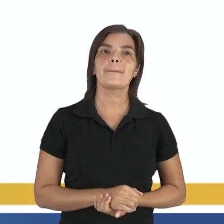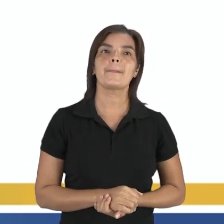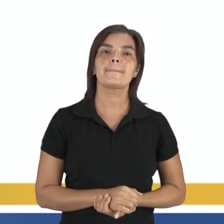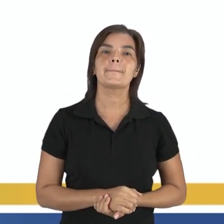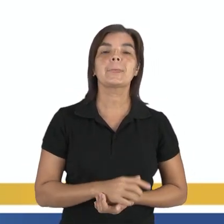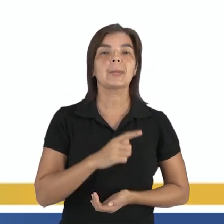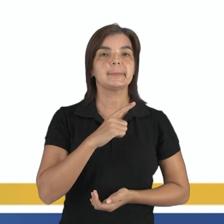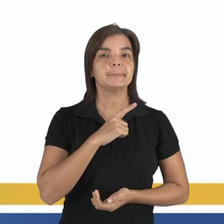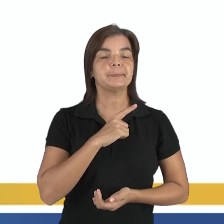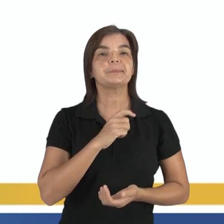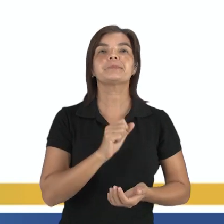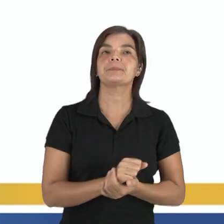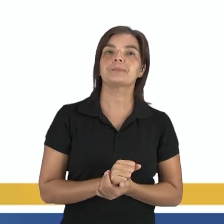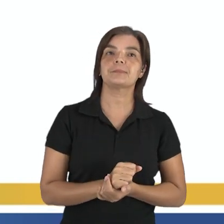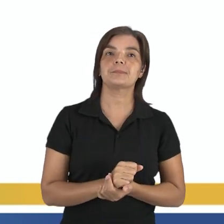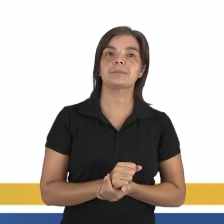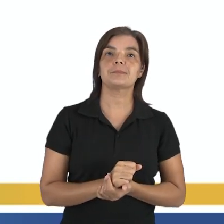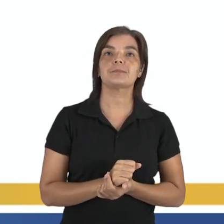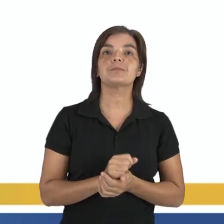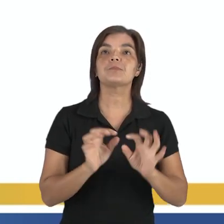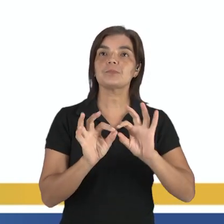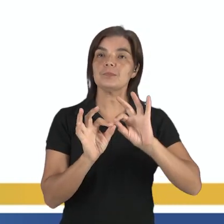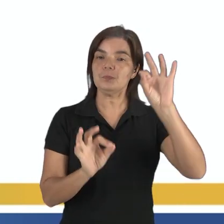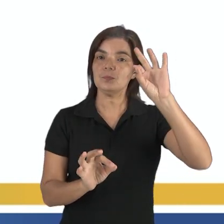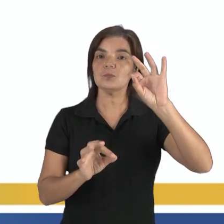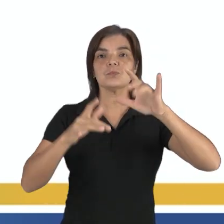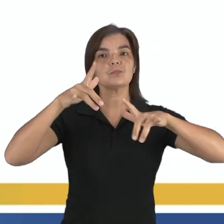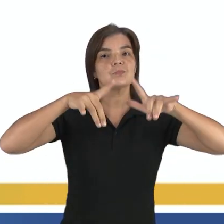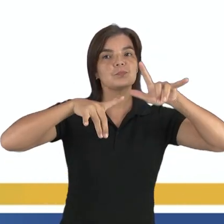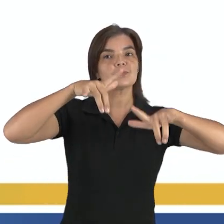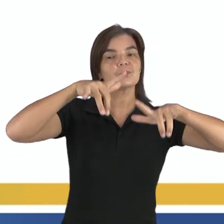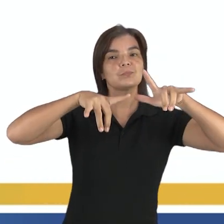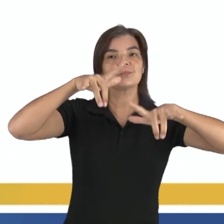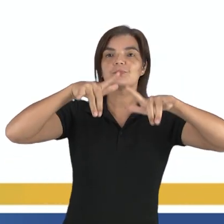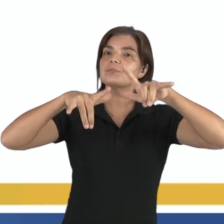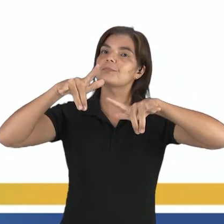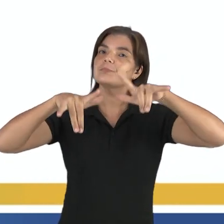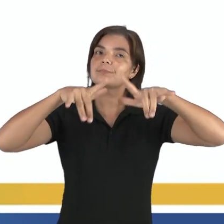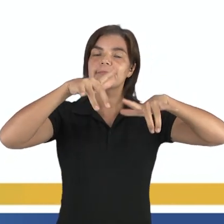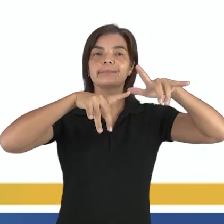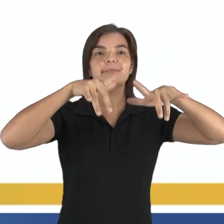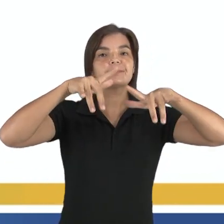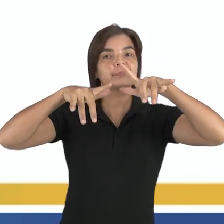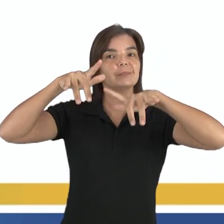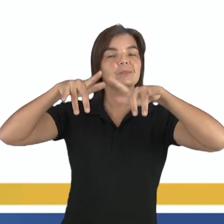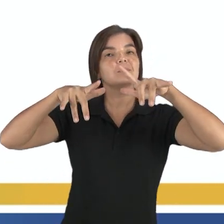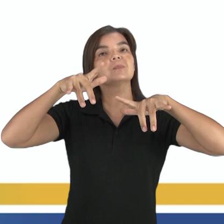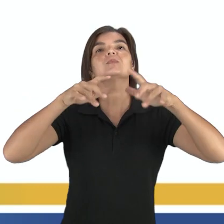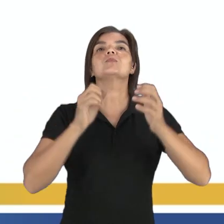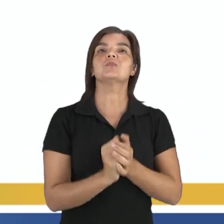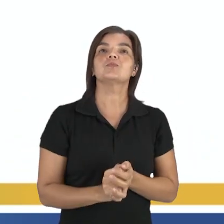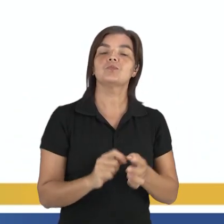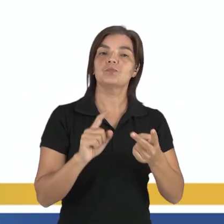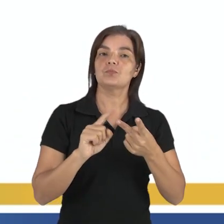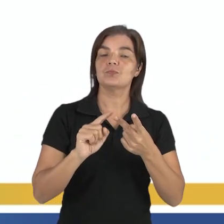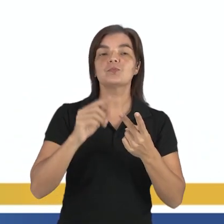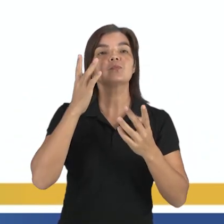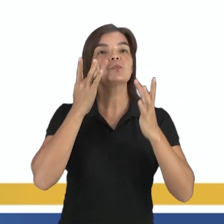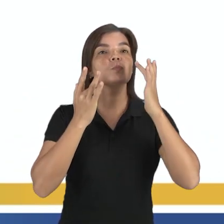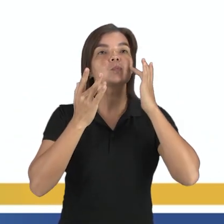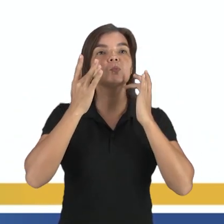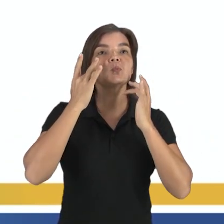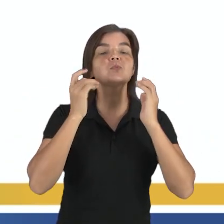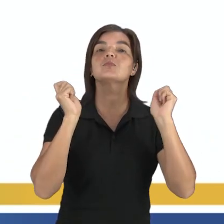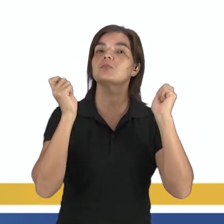slide. Eu tenho o teatro que é com fios, né? E a pessoa vai manipular esses fios com as mãos. Eu tenho